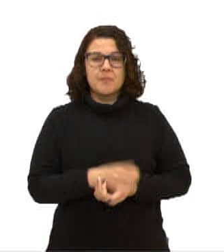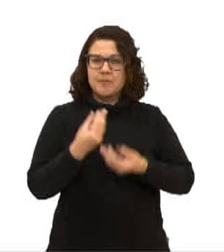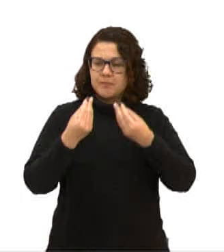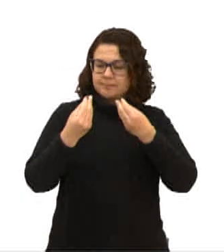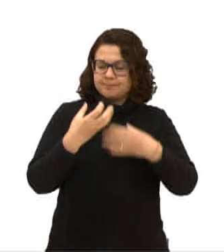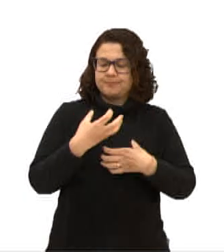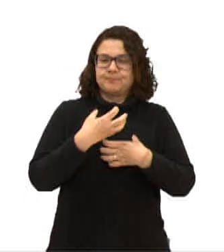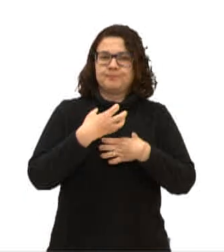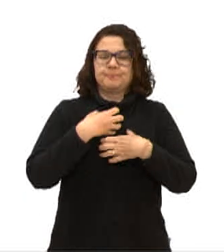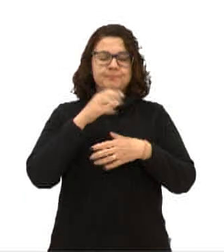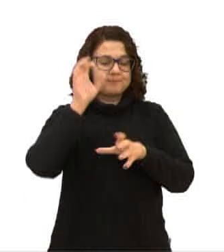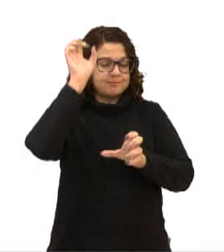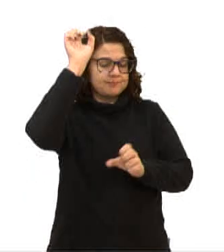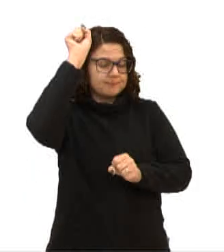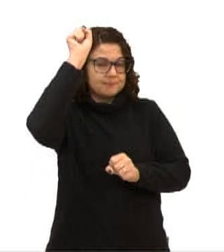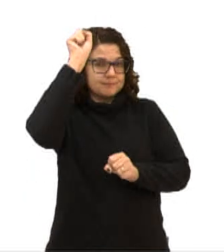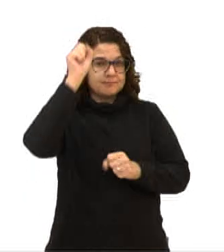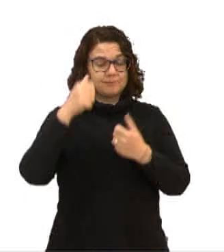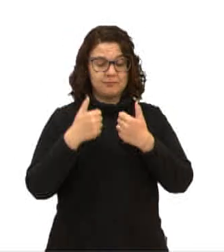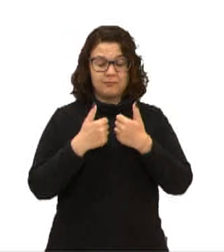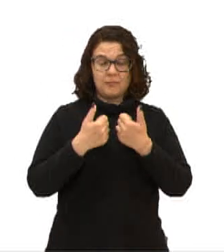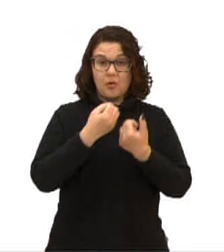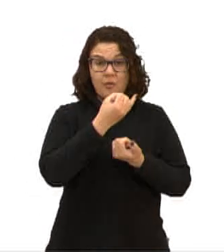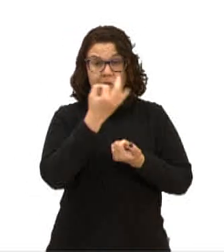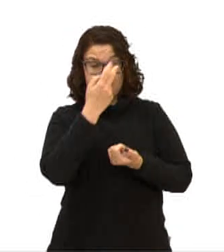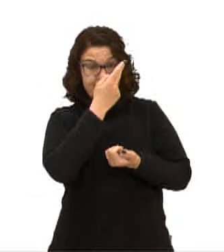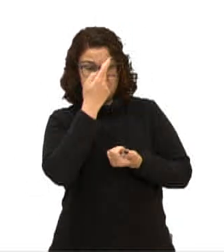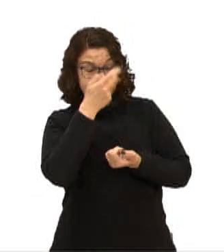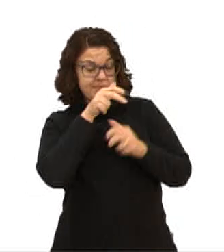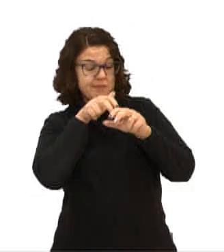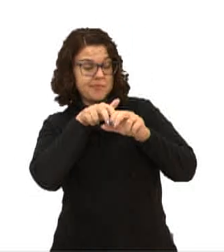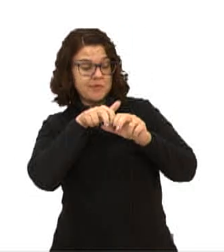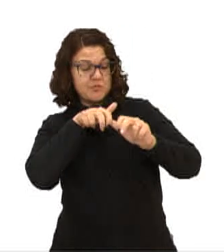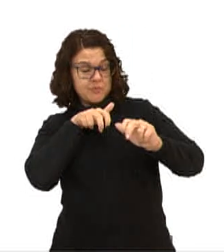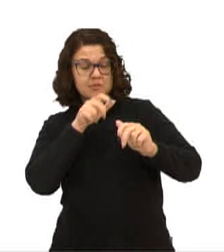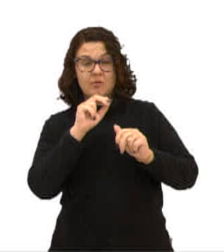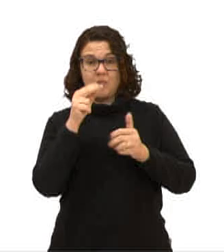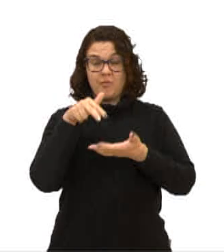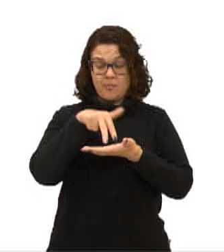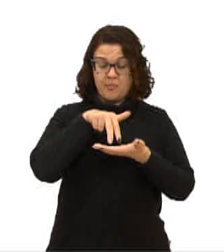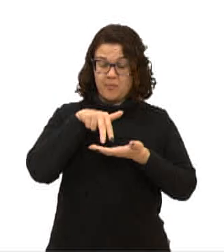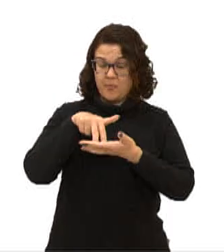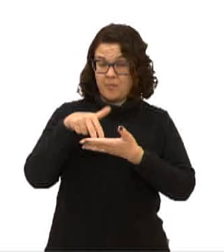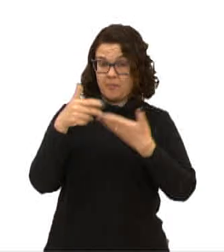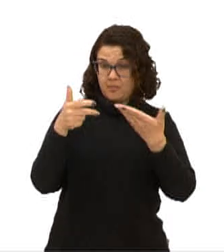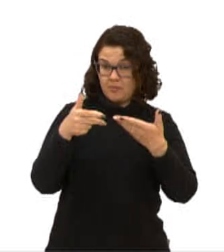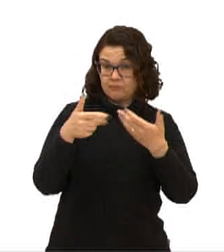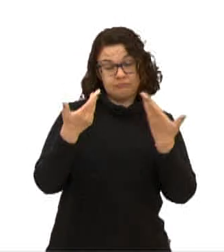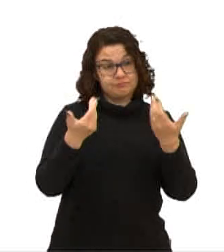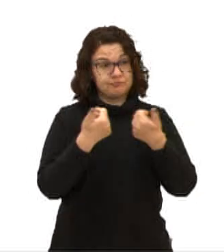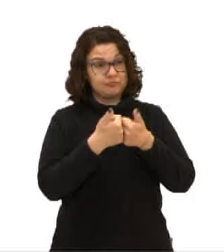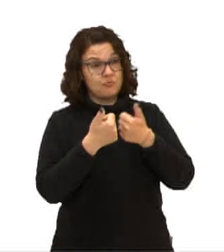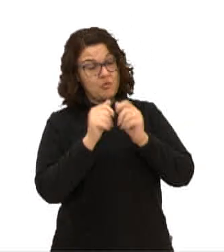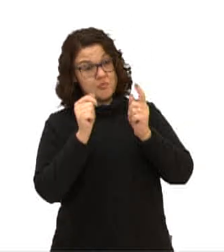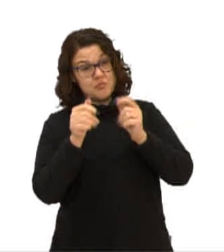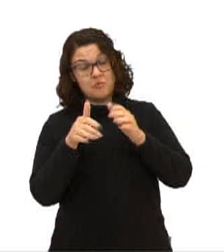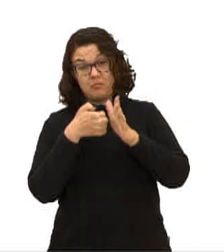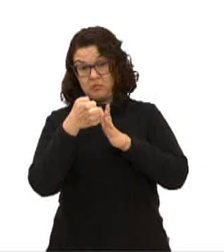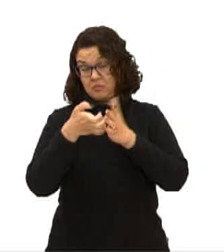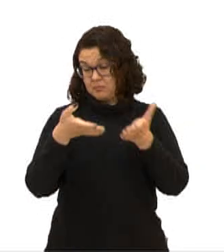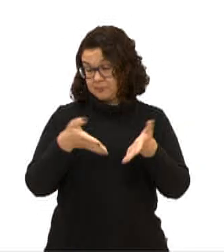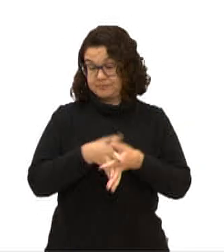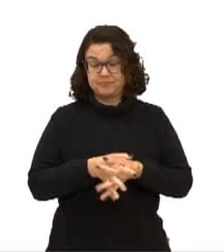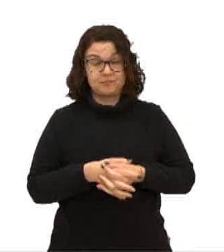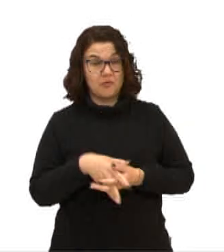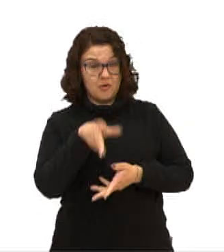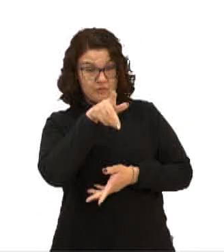elas estão se segurando ali, o número de pessoas que estão naquele transporte coletivo. O que você acha? Você